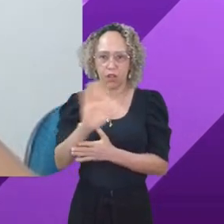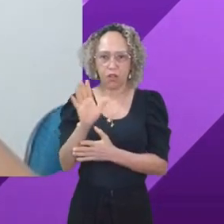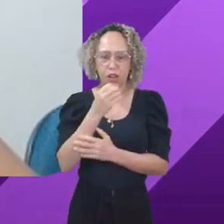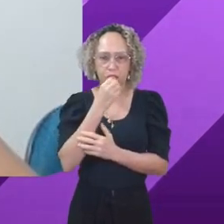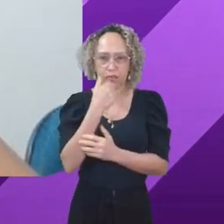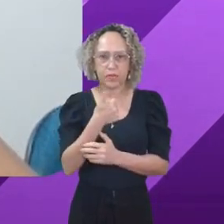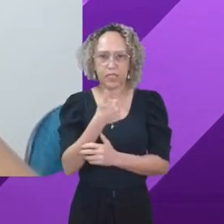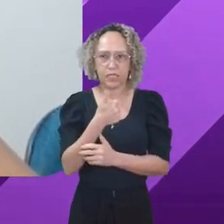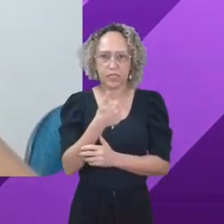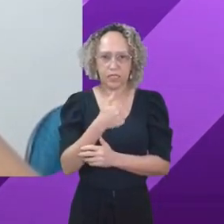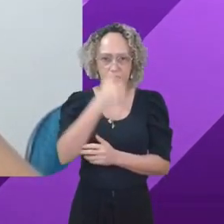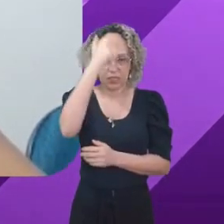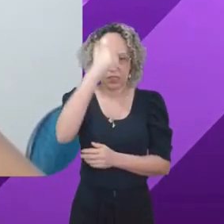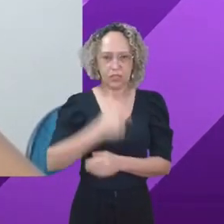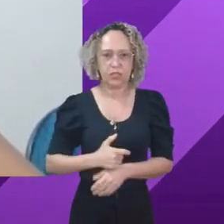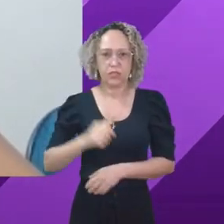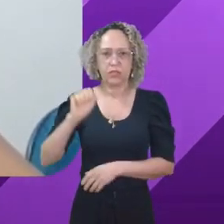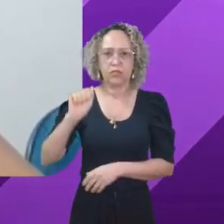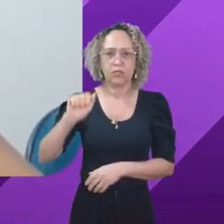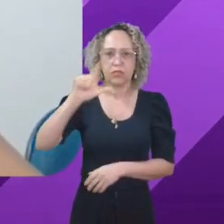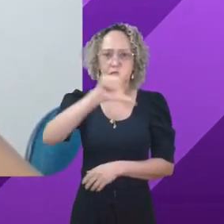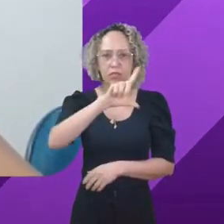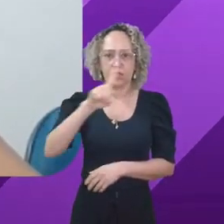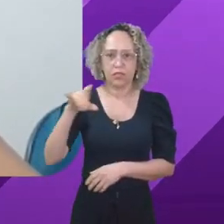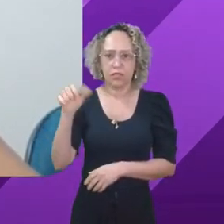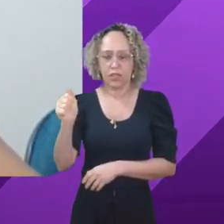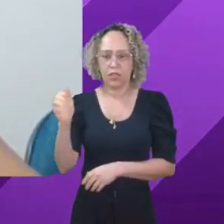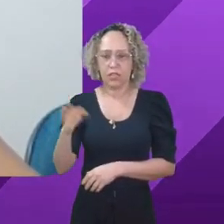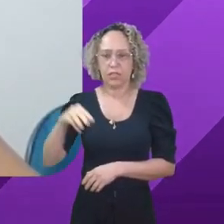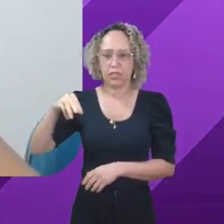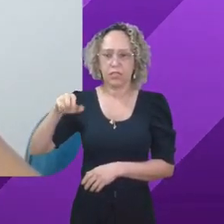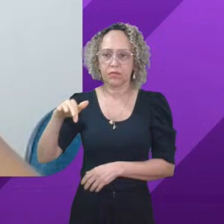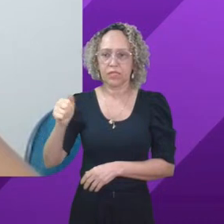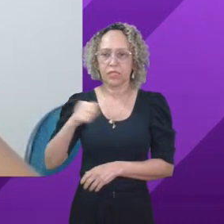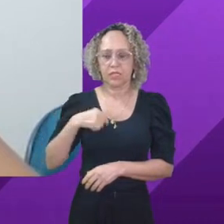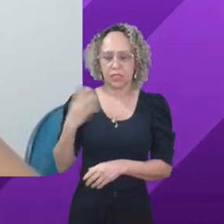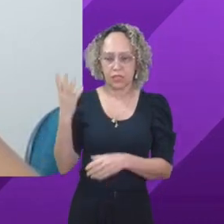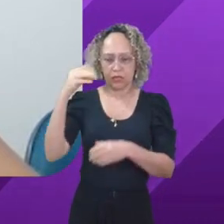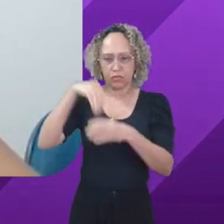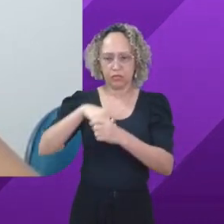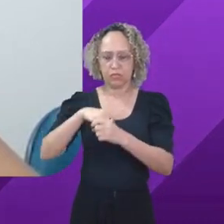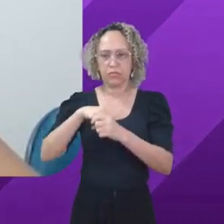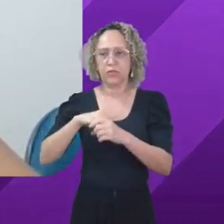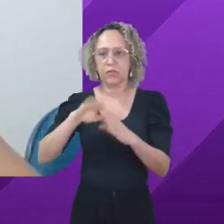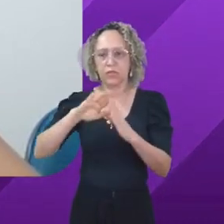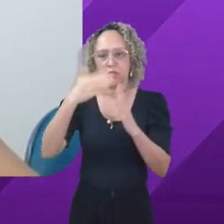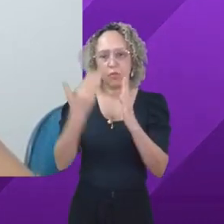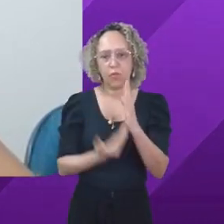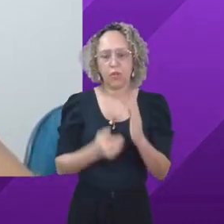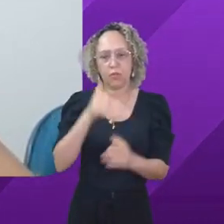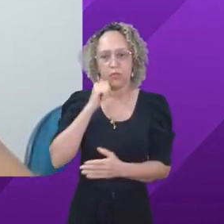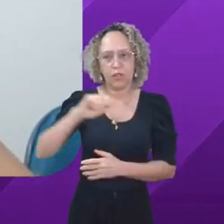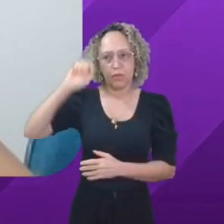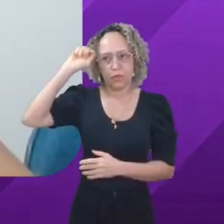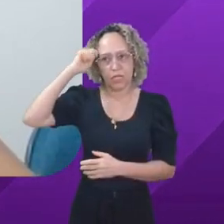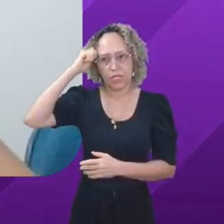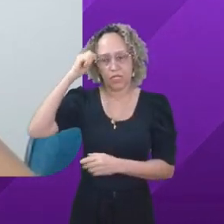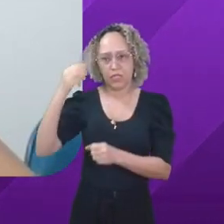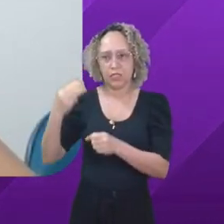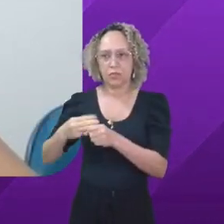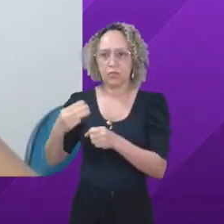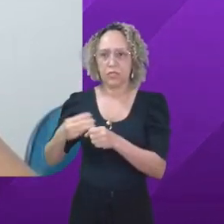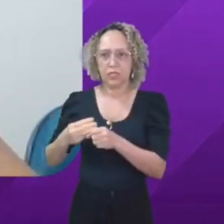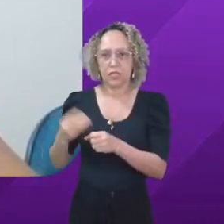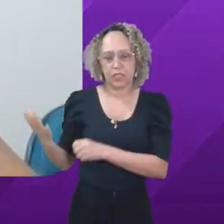Olá, eu sou Alda Maria Paim, eu sou quilombola, mulher preta quilombola, daqui do município de